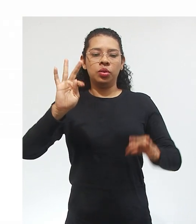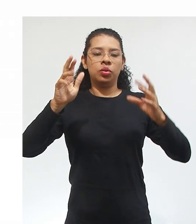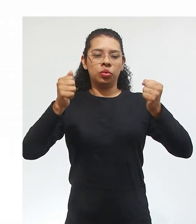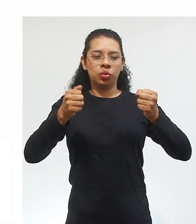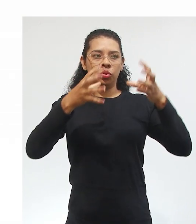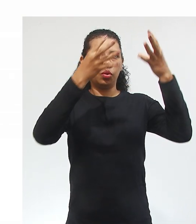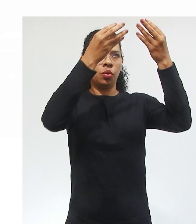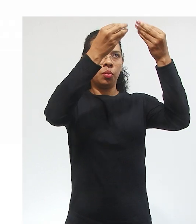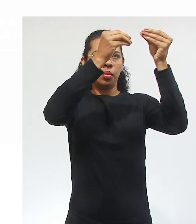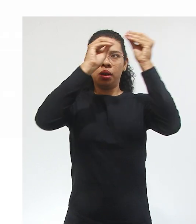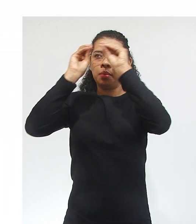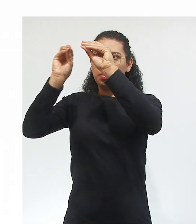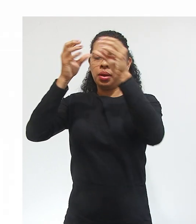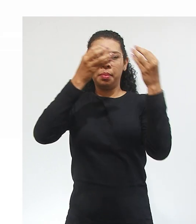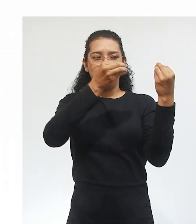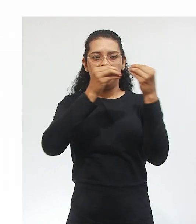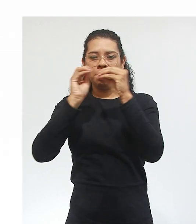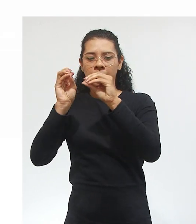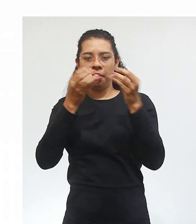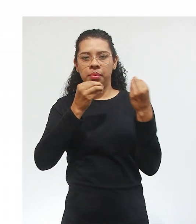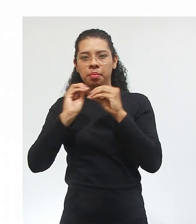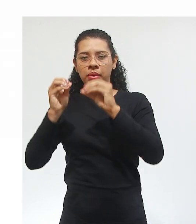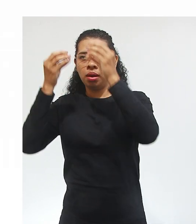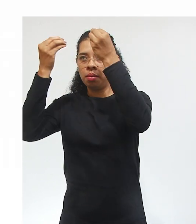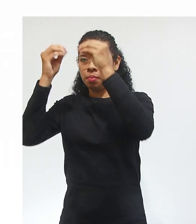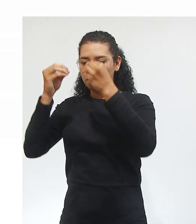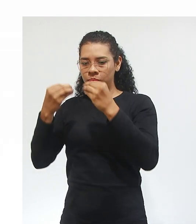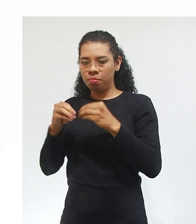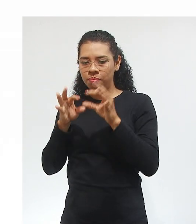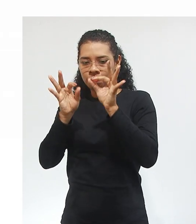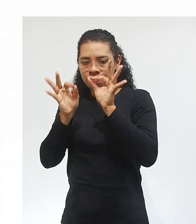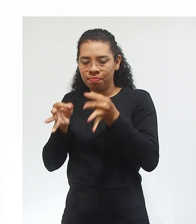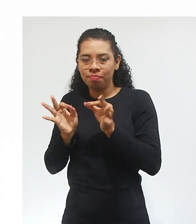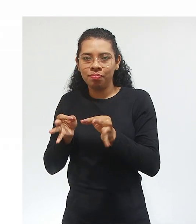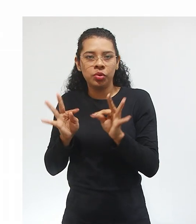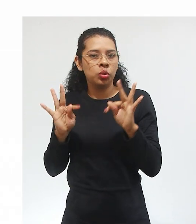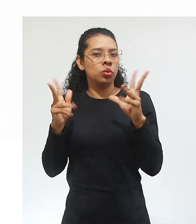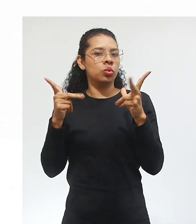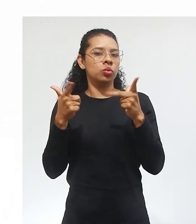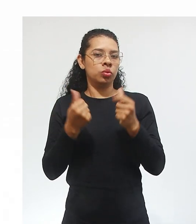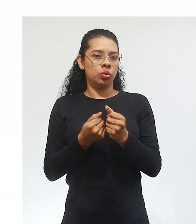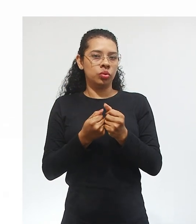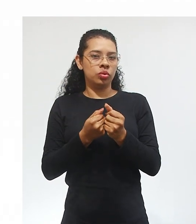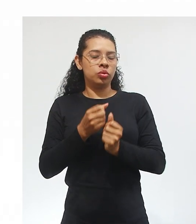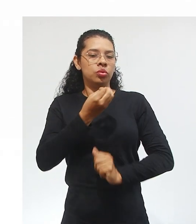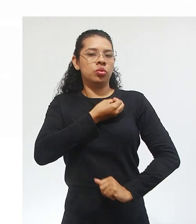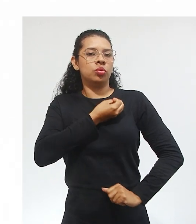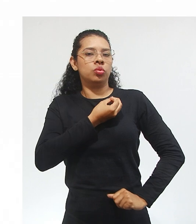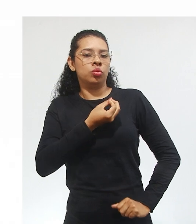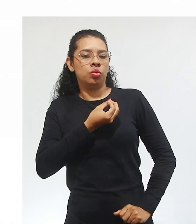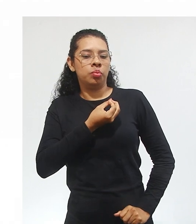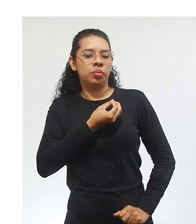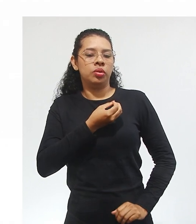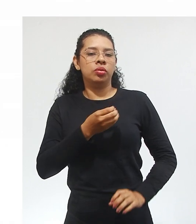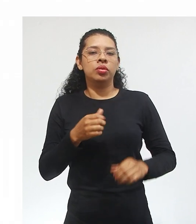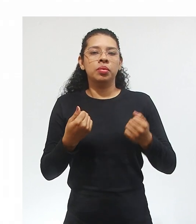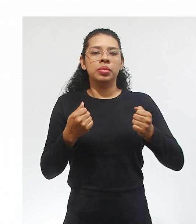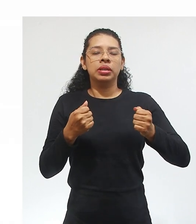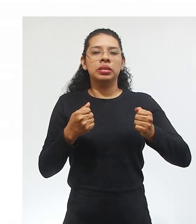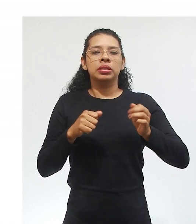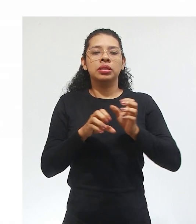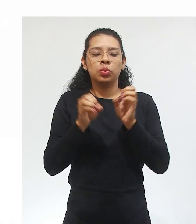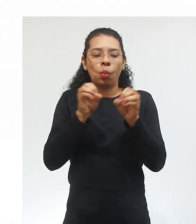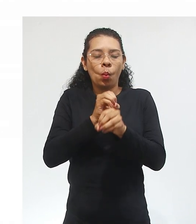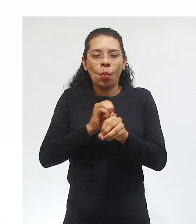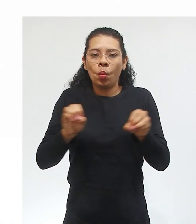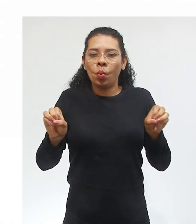lançar aqui o mesmo valor. Lança aqui, lança o mesmo valor. Para que essas contas zerem? Porque elas vão vir todas para cá, ó. Então, fiz aquele lançamento para